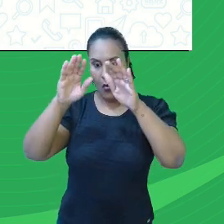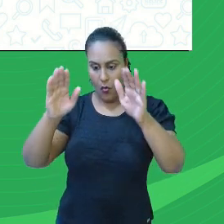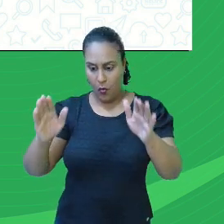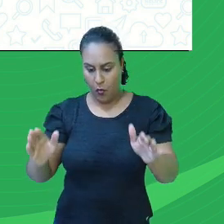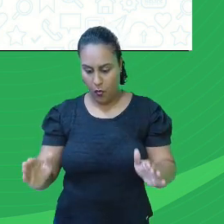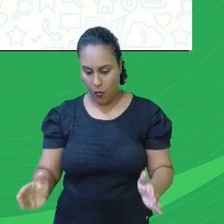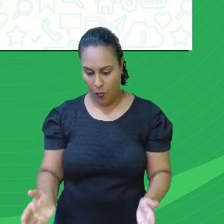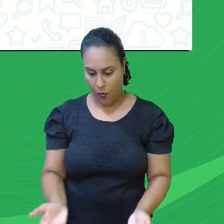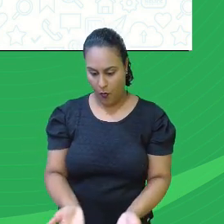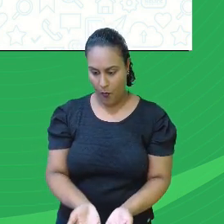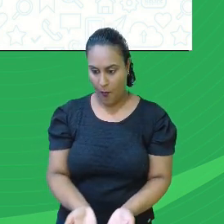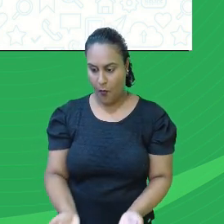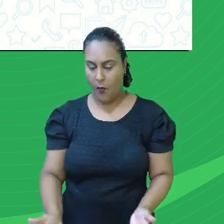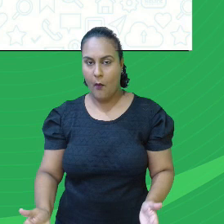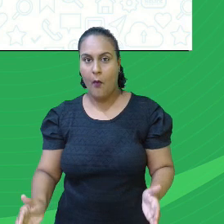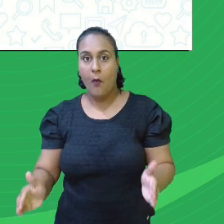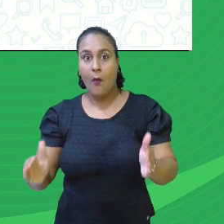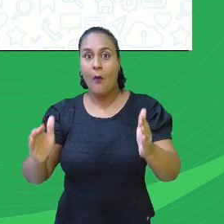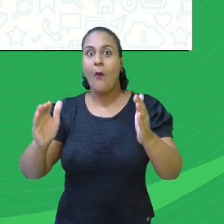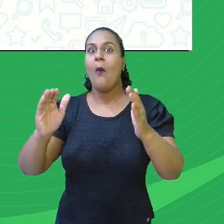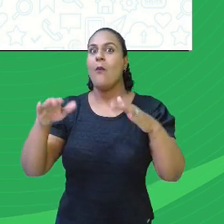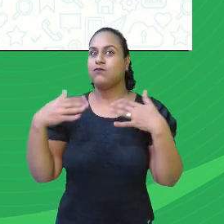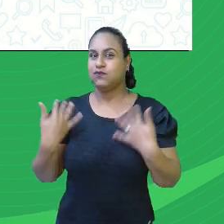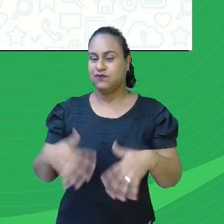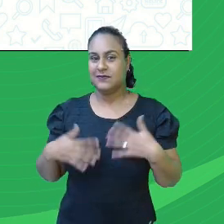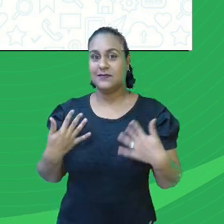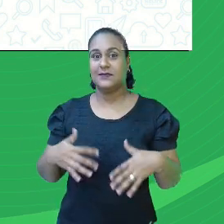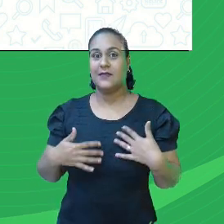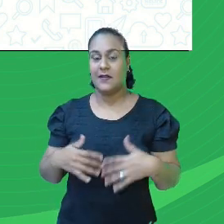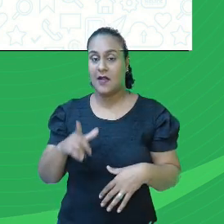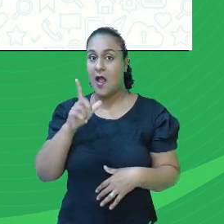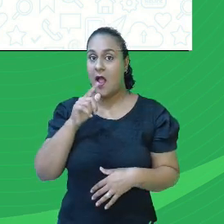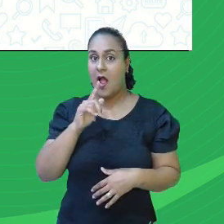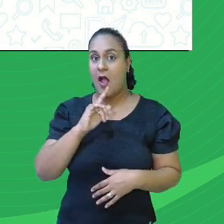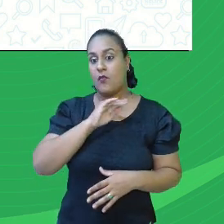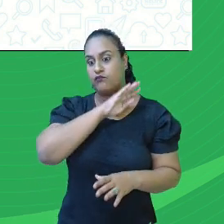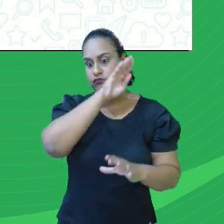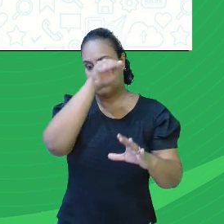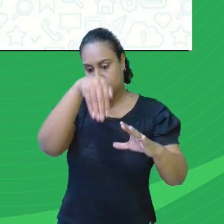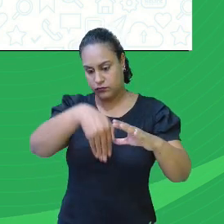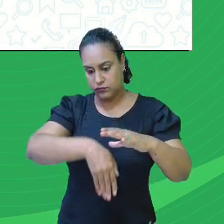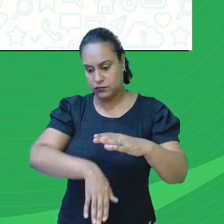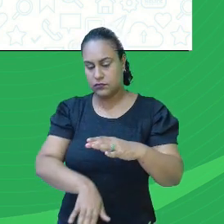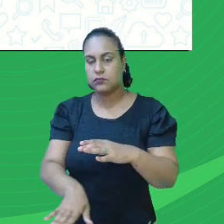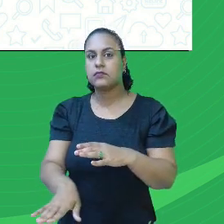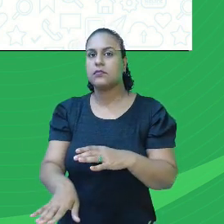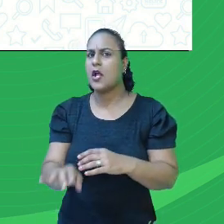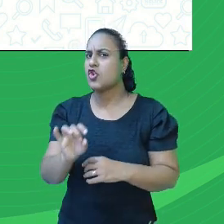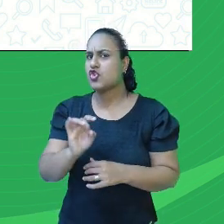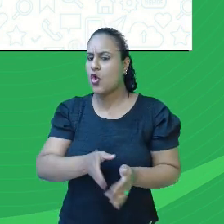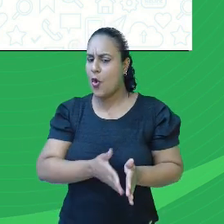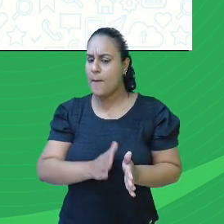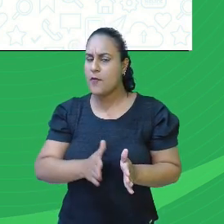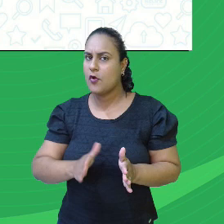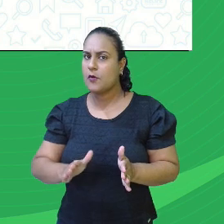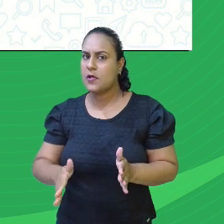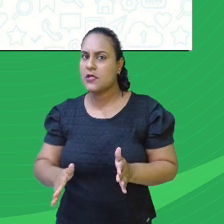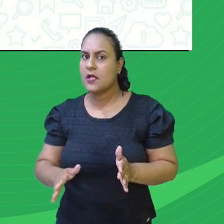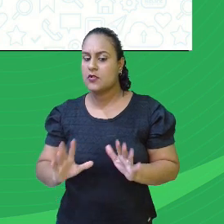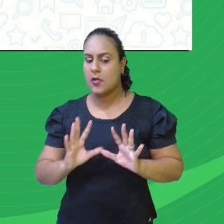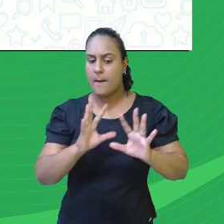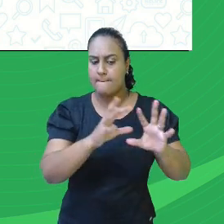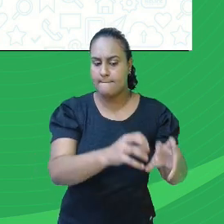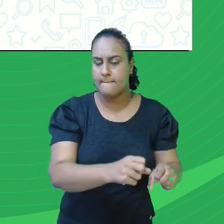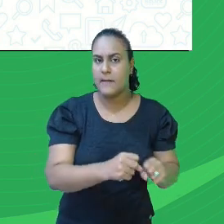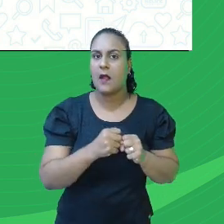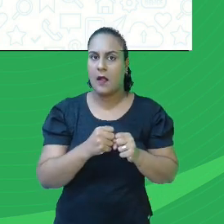enormes, tubulações aí gigantescas, onde essa água vai passar. É só o processo de captação, ele